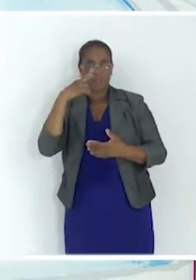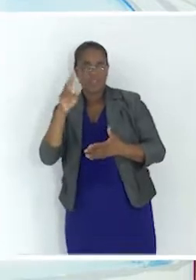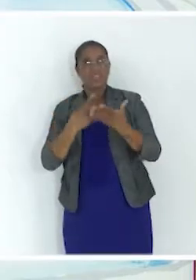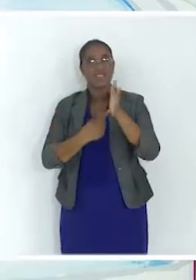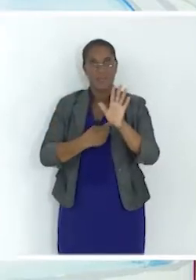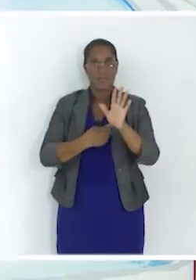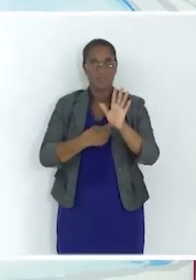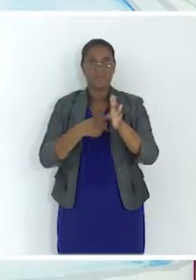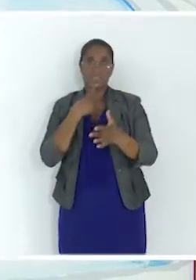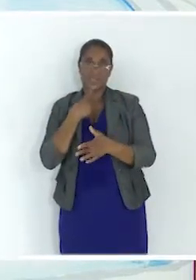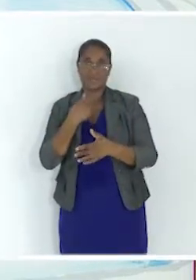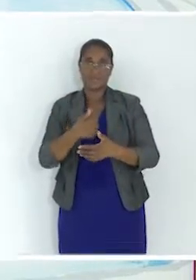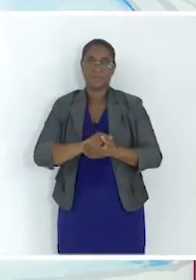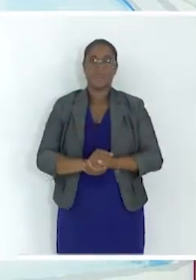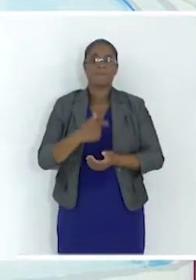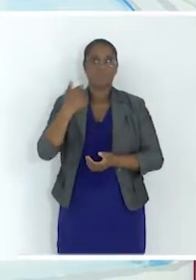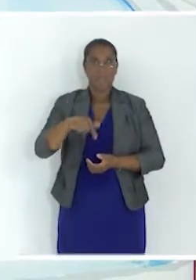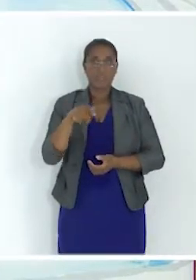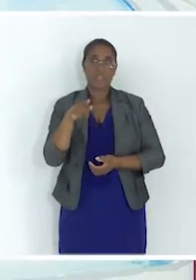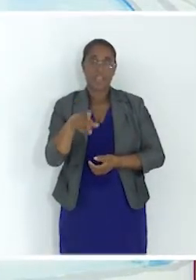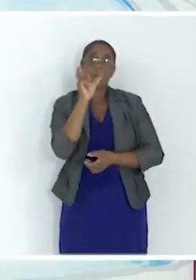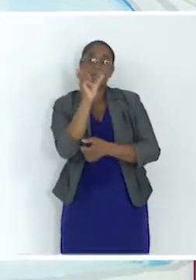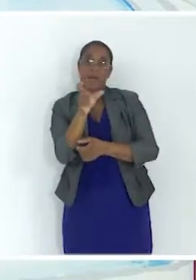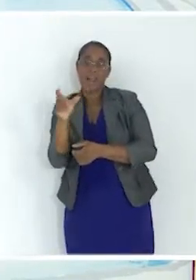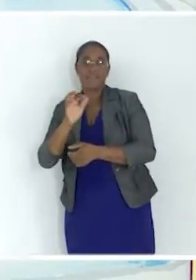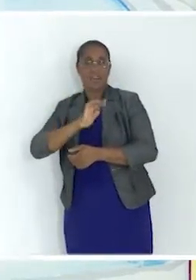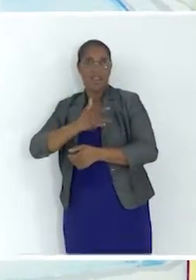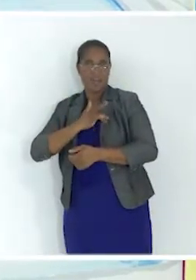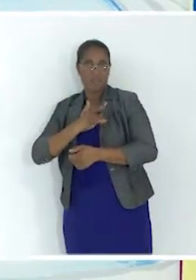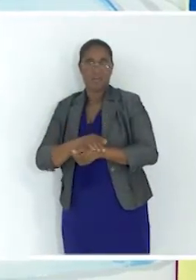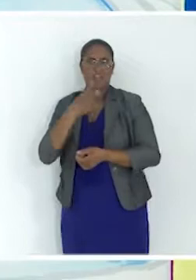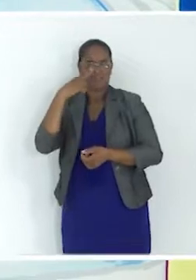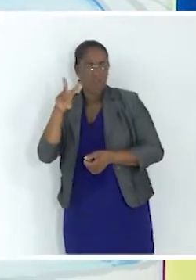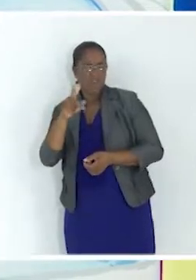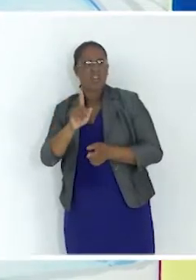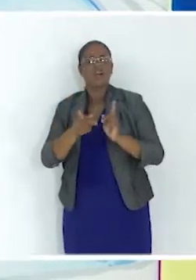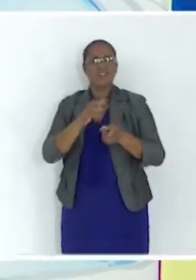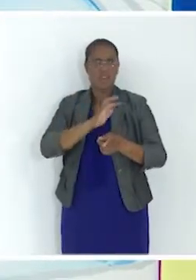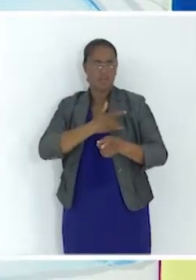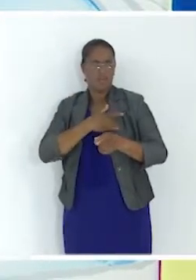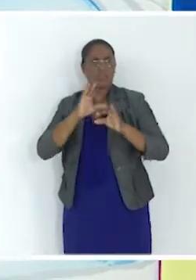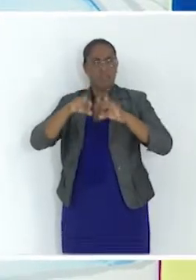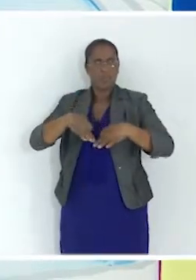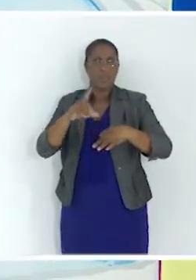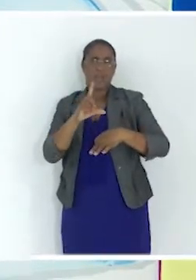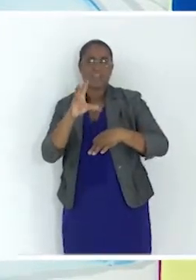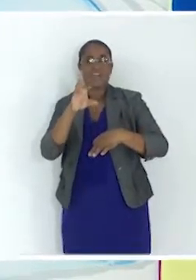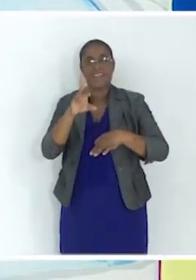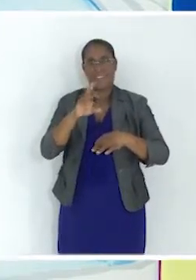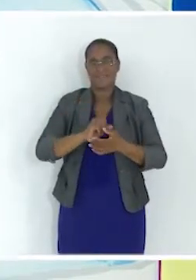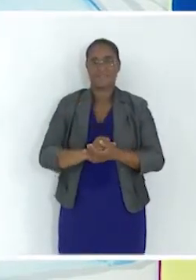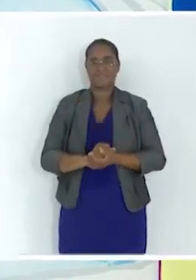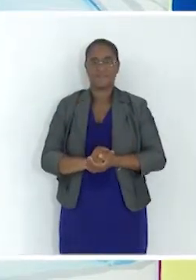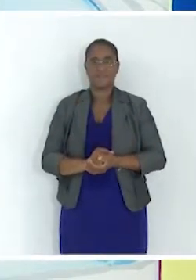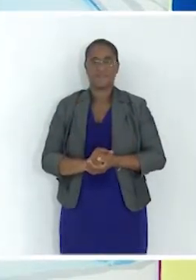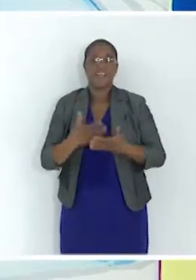a palavra amor. Vejam que amor termina com a letra R. Muito bem. E agora a próxima palavra tem